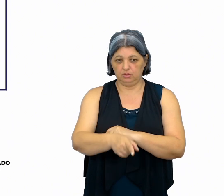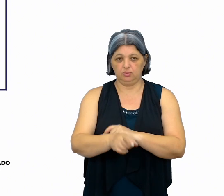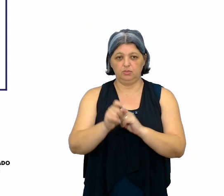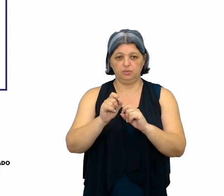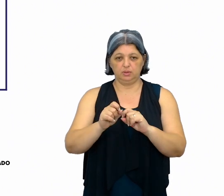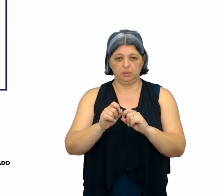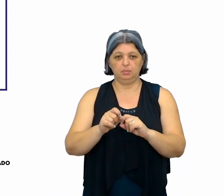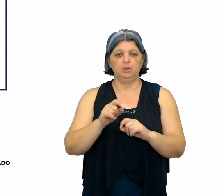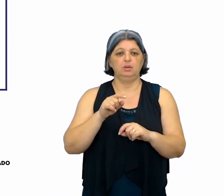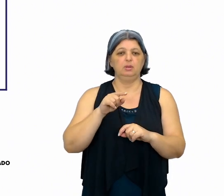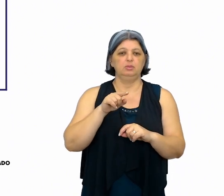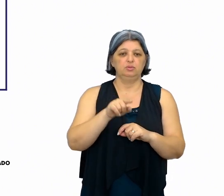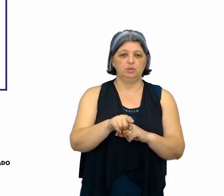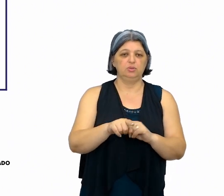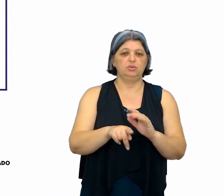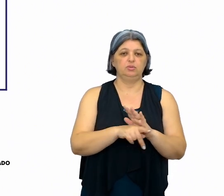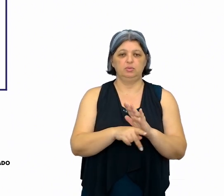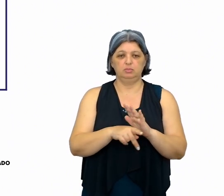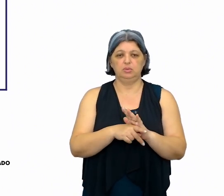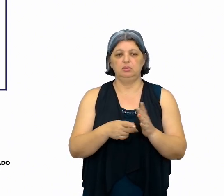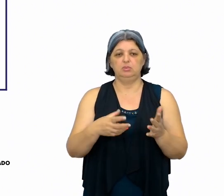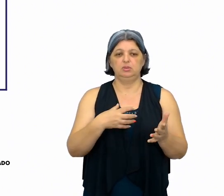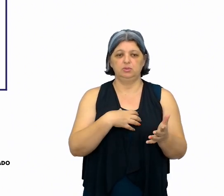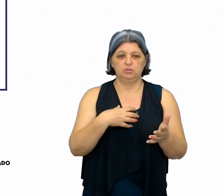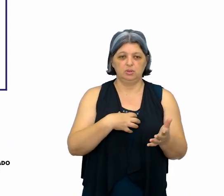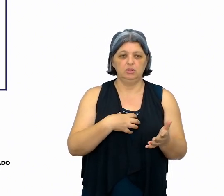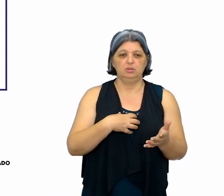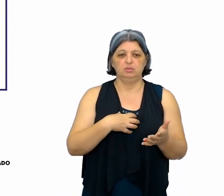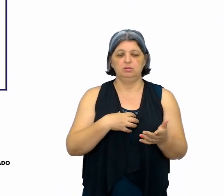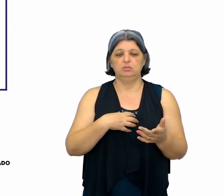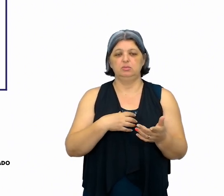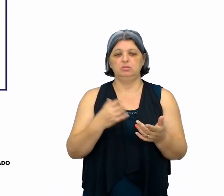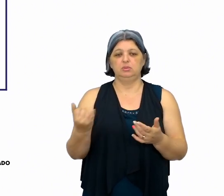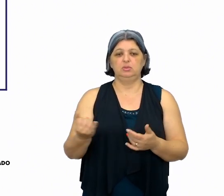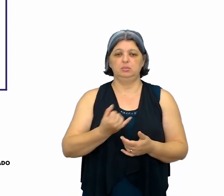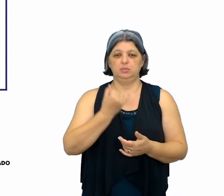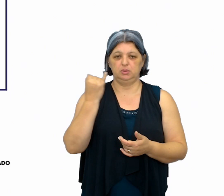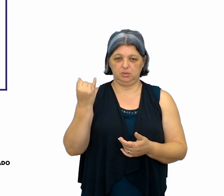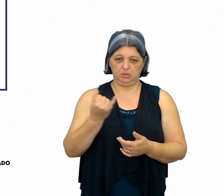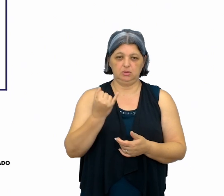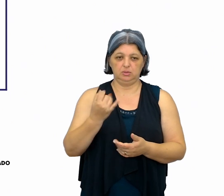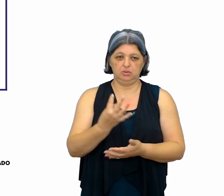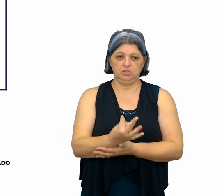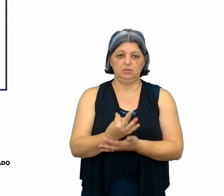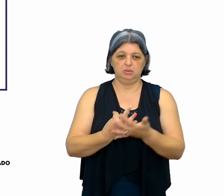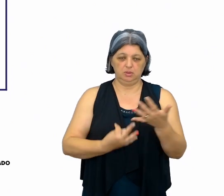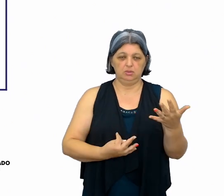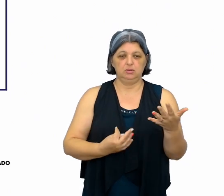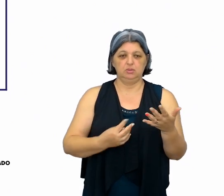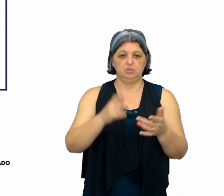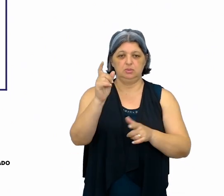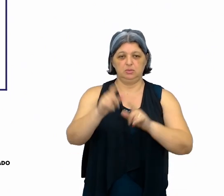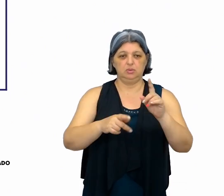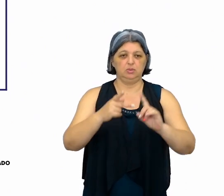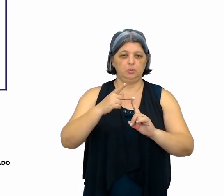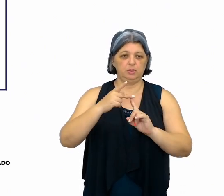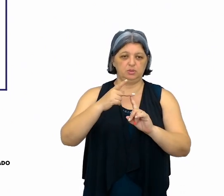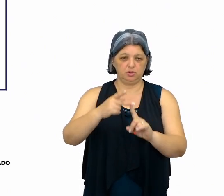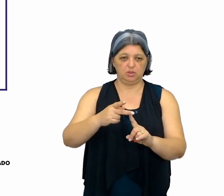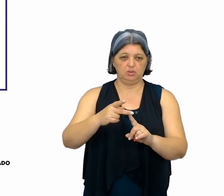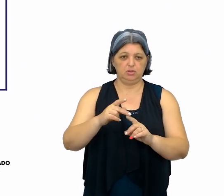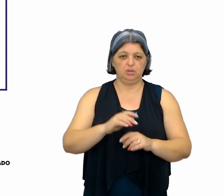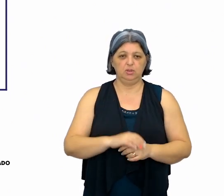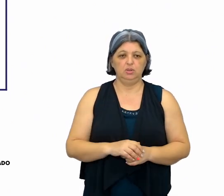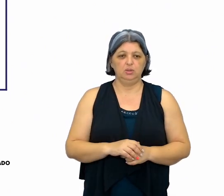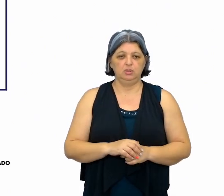do infinitivo, são aspectos estilísticos importantes dos textos instrucionais. Vou criar aqui um alerta,